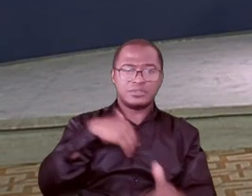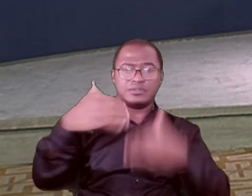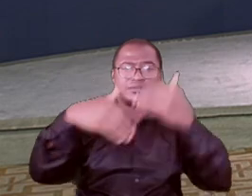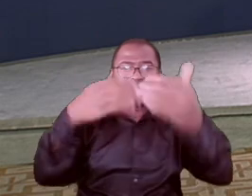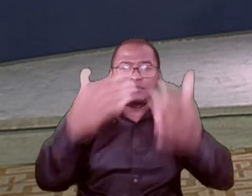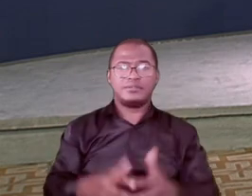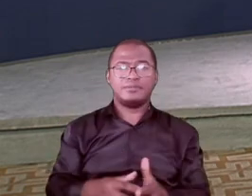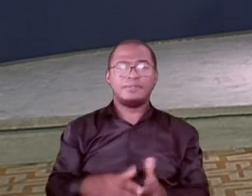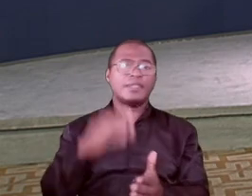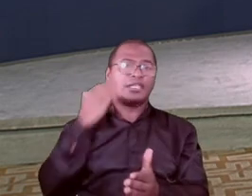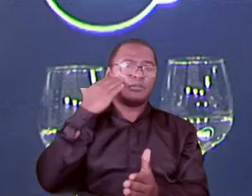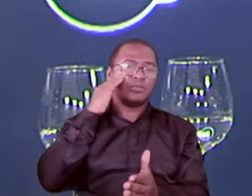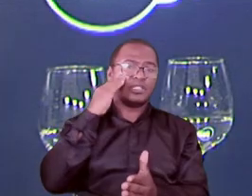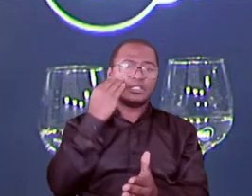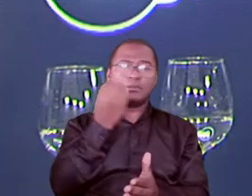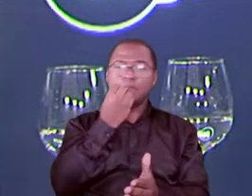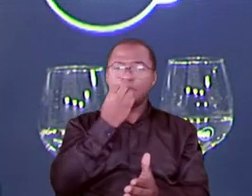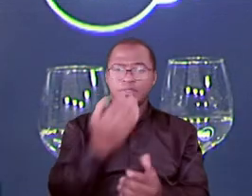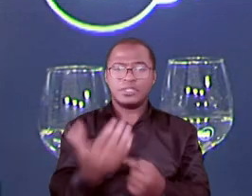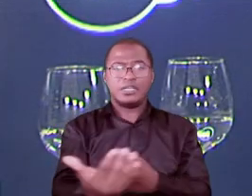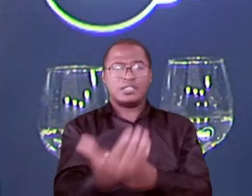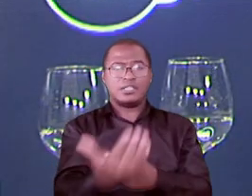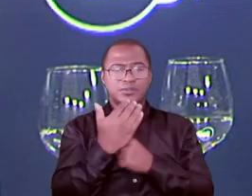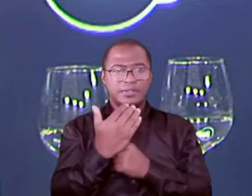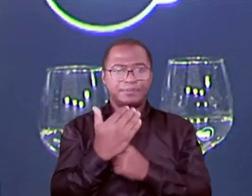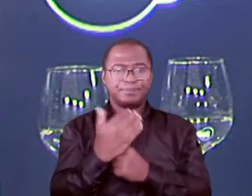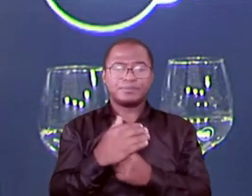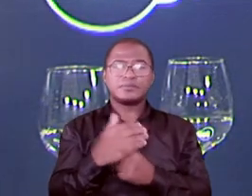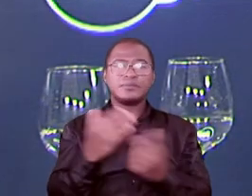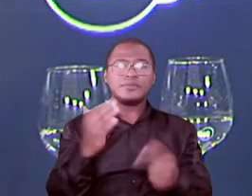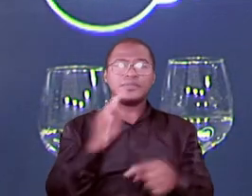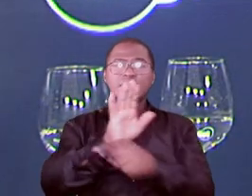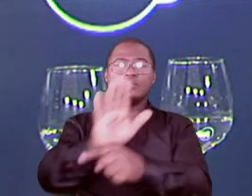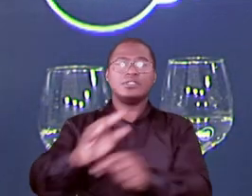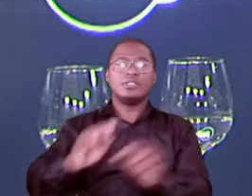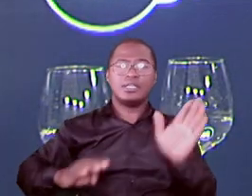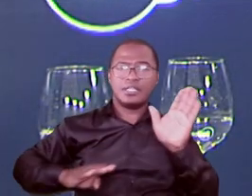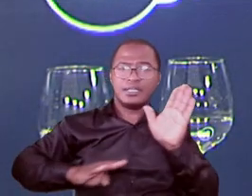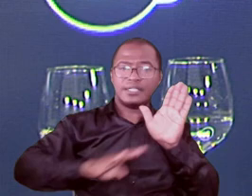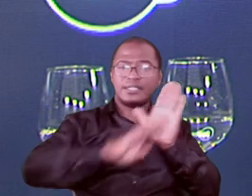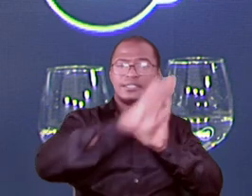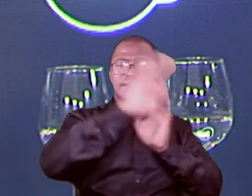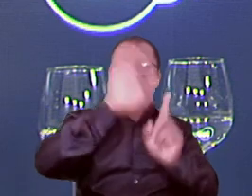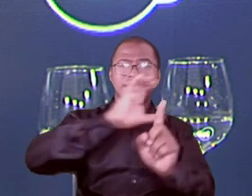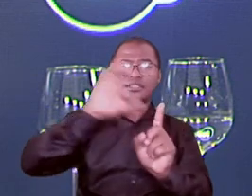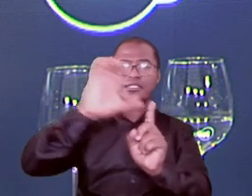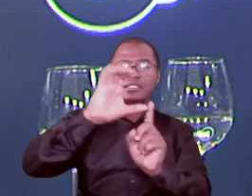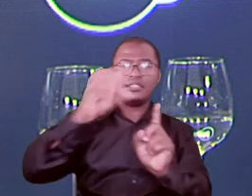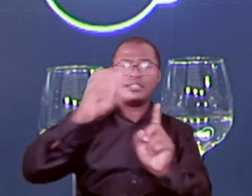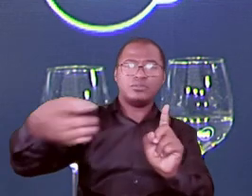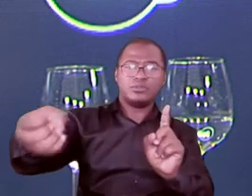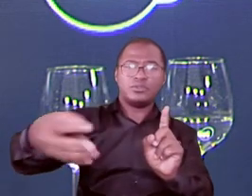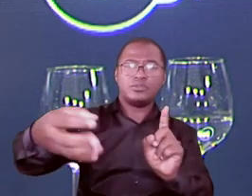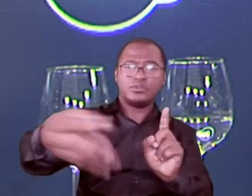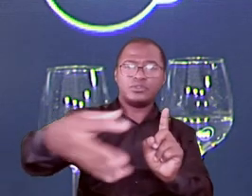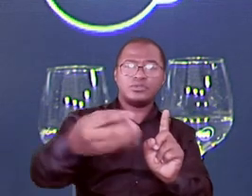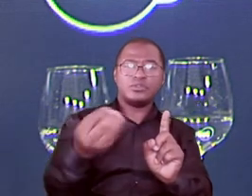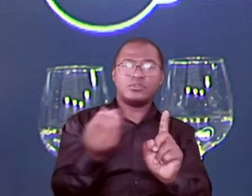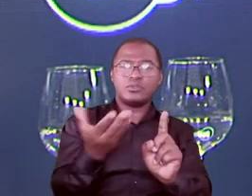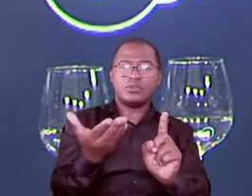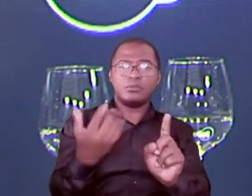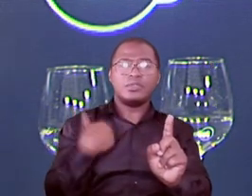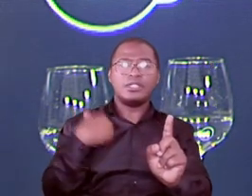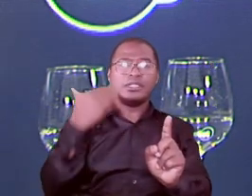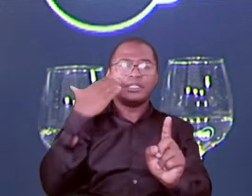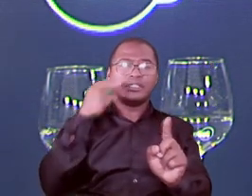tentar entender um pouco como vocês fazem para ir crescendo o número de clientes e também e crescendo a relevância dentro dos clientes né